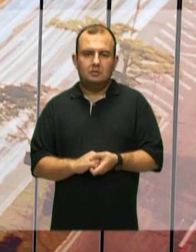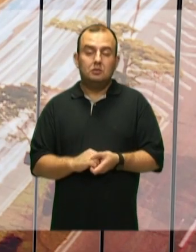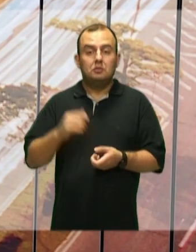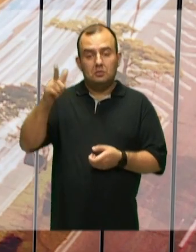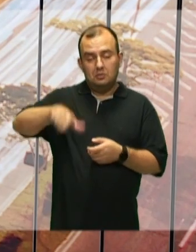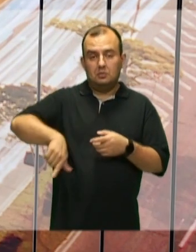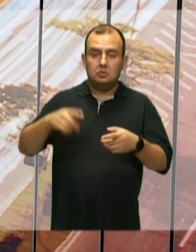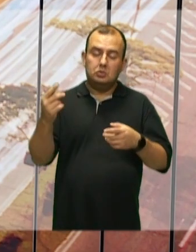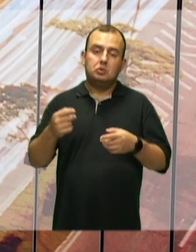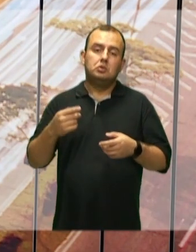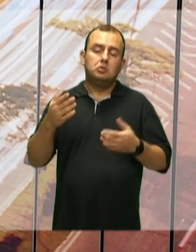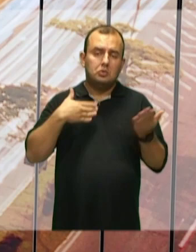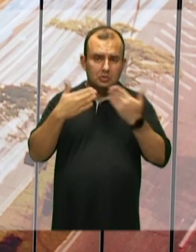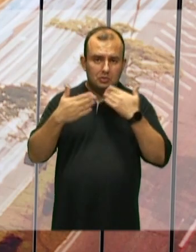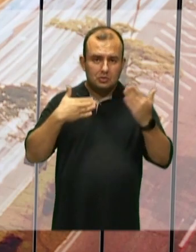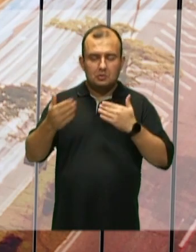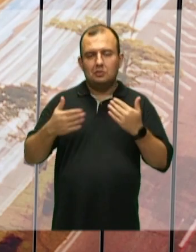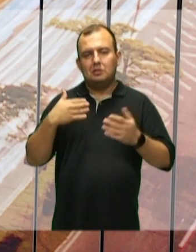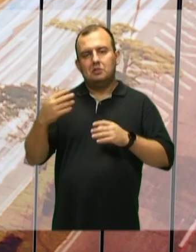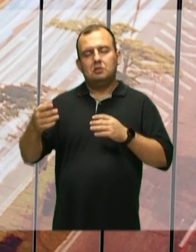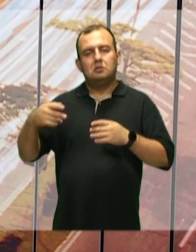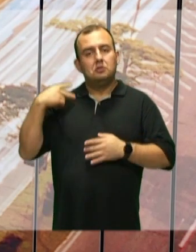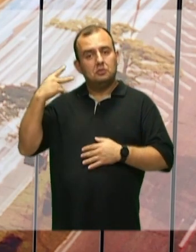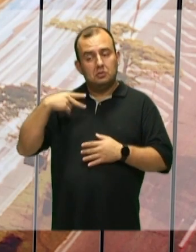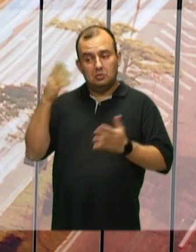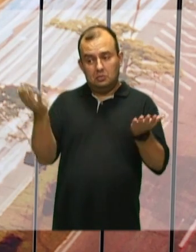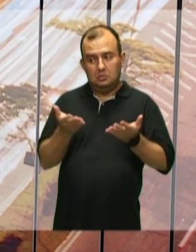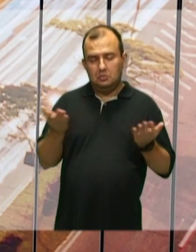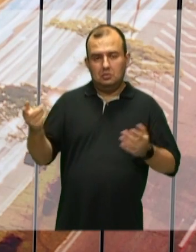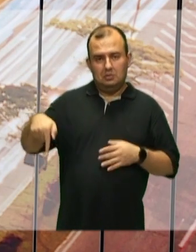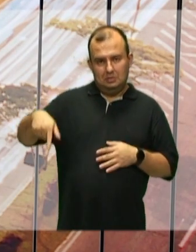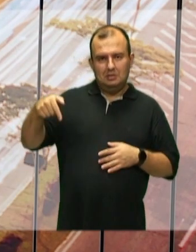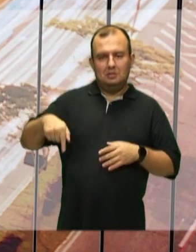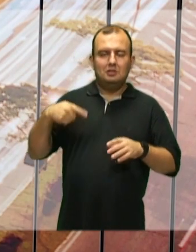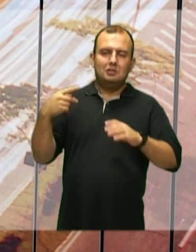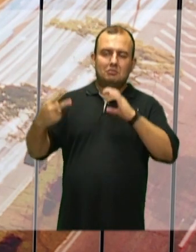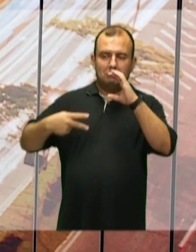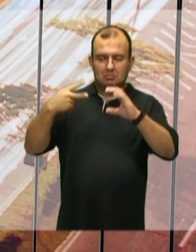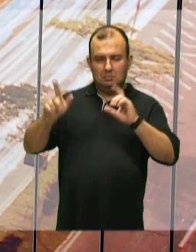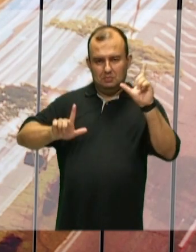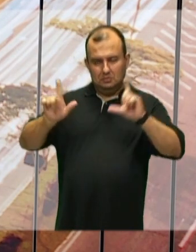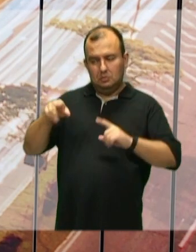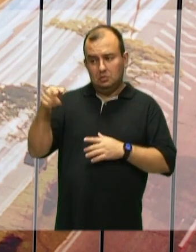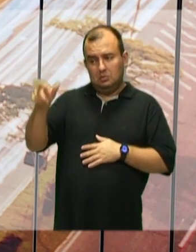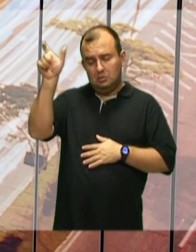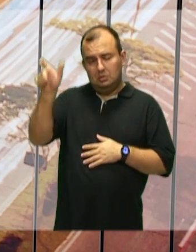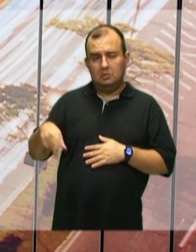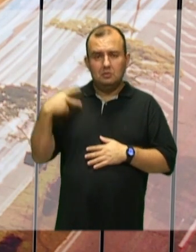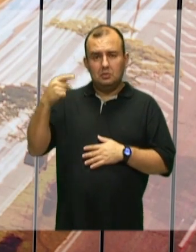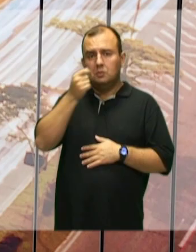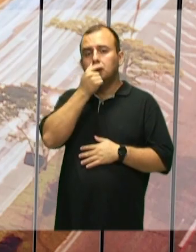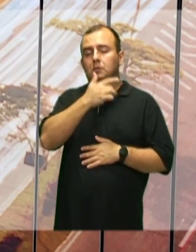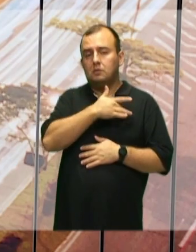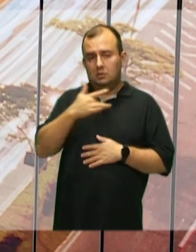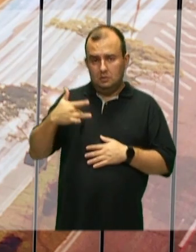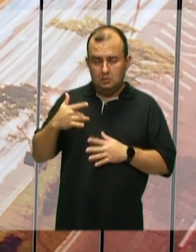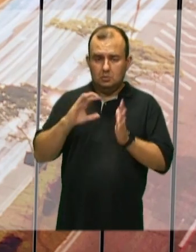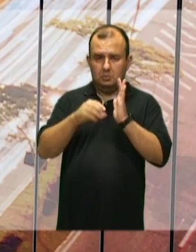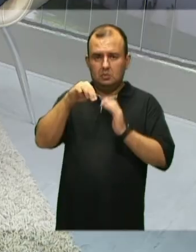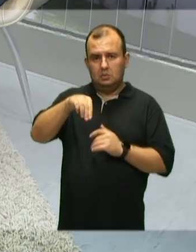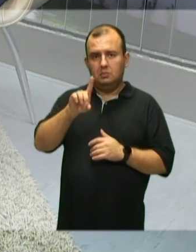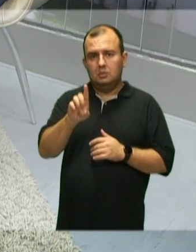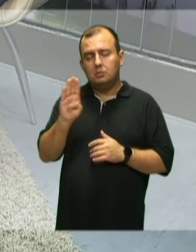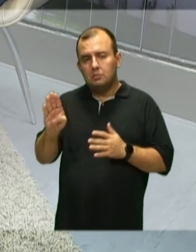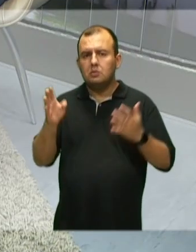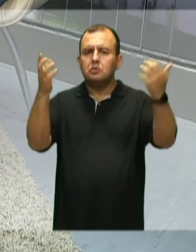Voltamos com o segundo bloco do fala Vereador hoje está conosco aqui no estúdio o vereador Bruno da saúde do MDB bom Vereador